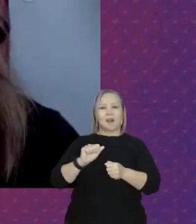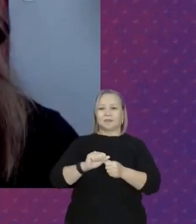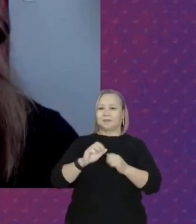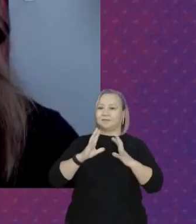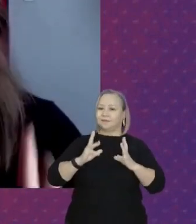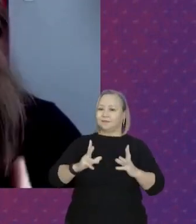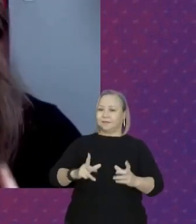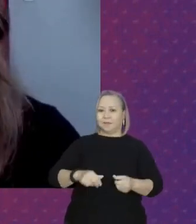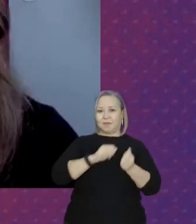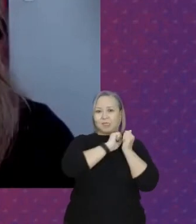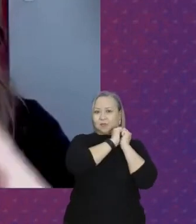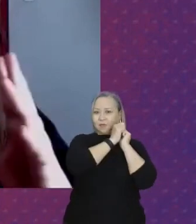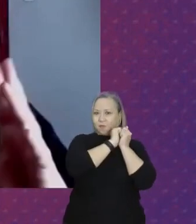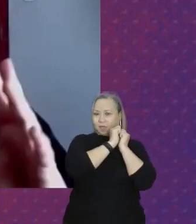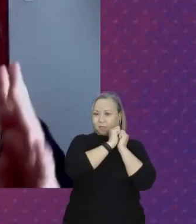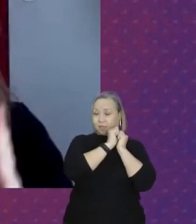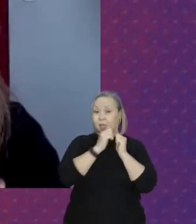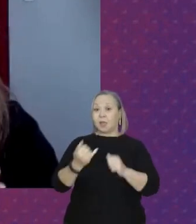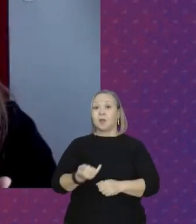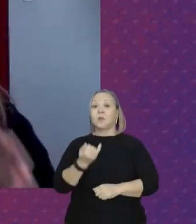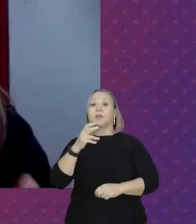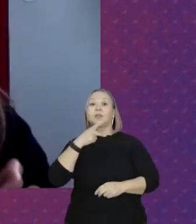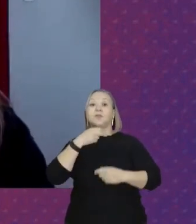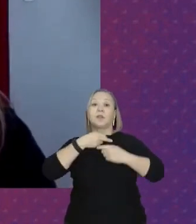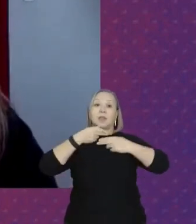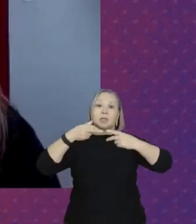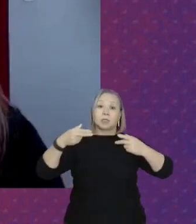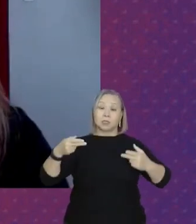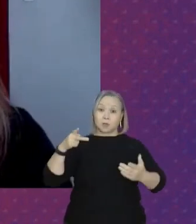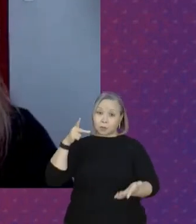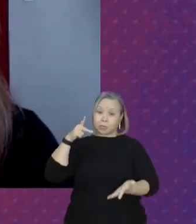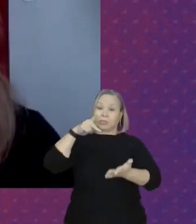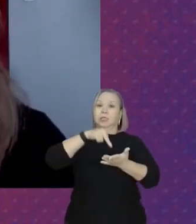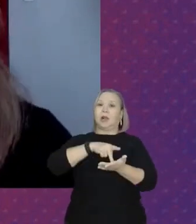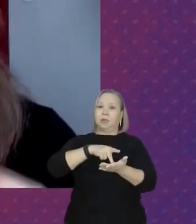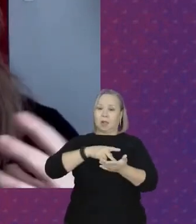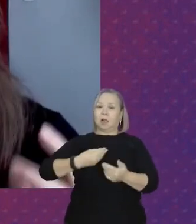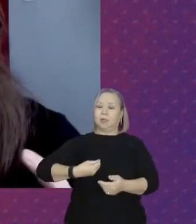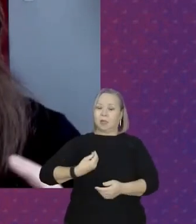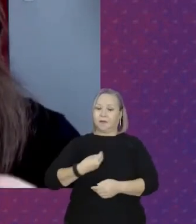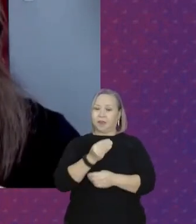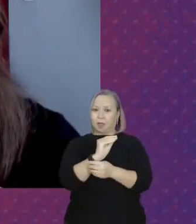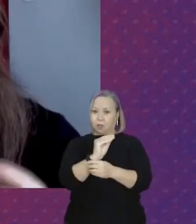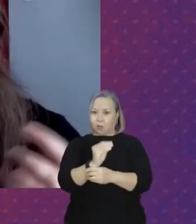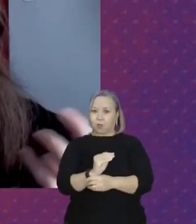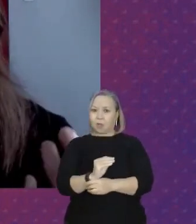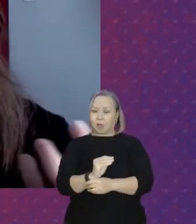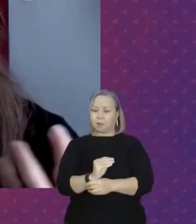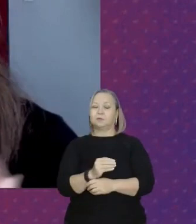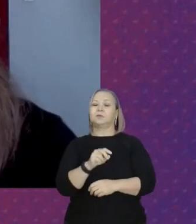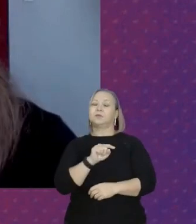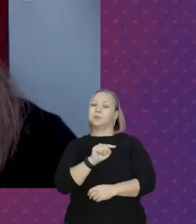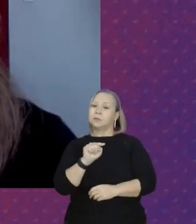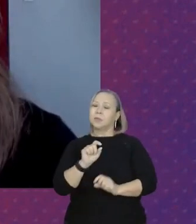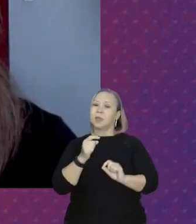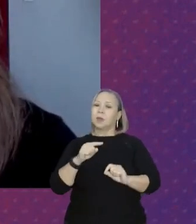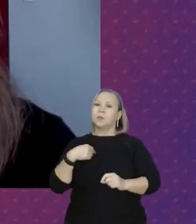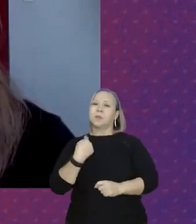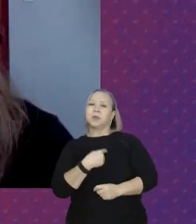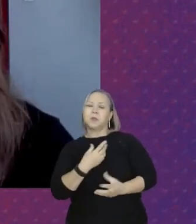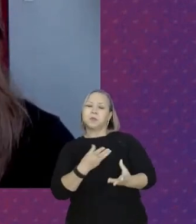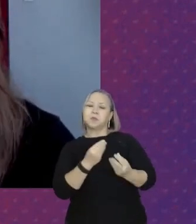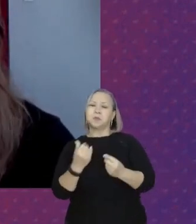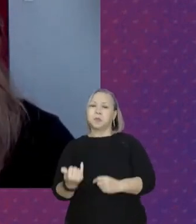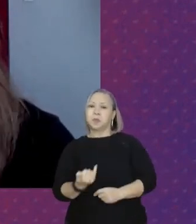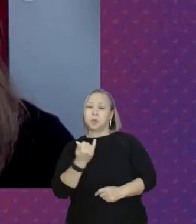que uma questão importante é que a gente fala dessas coisas concretas do cuidado, e aí para nós é muito